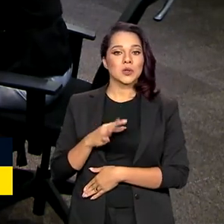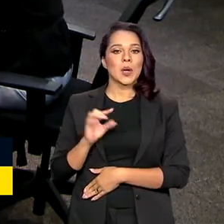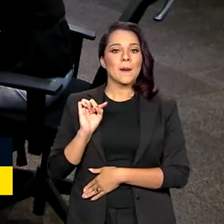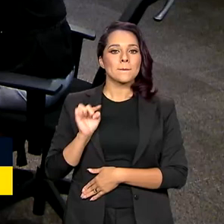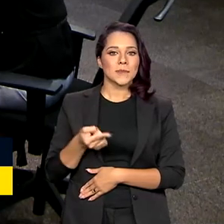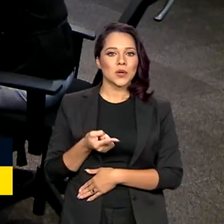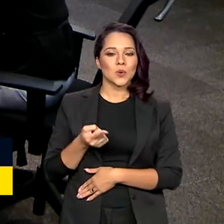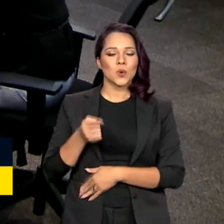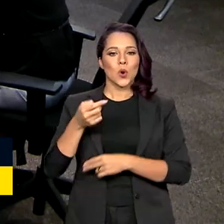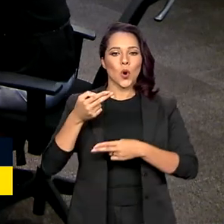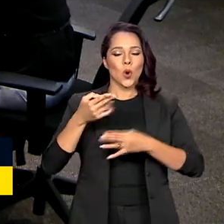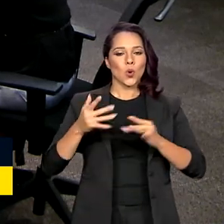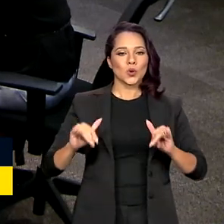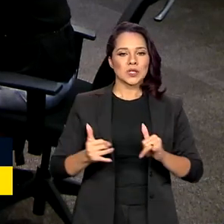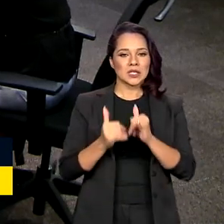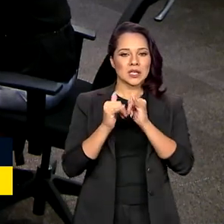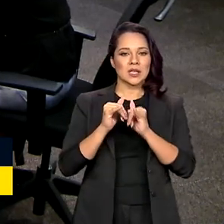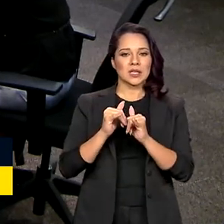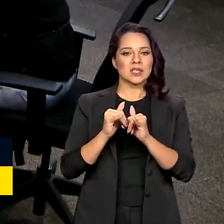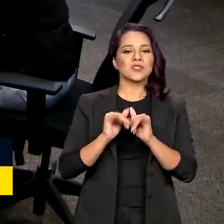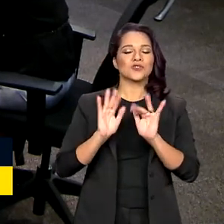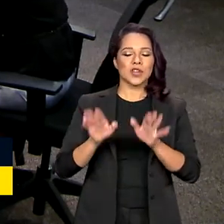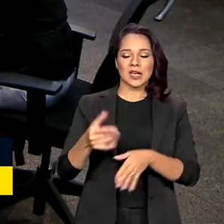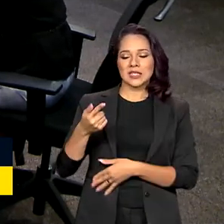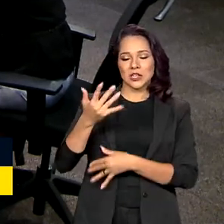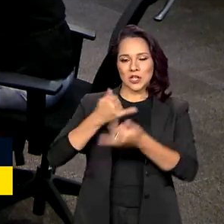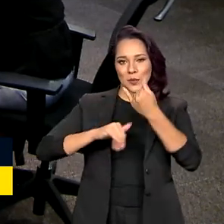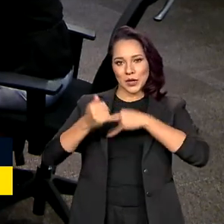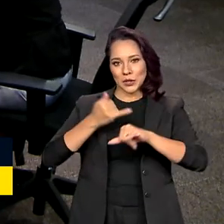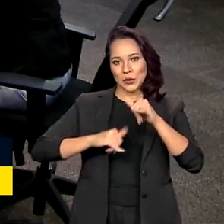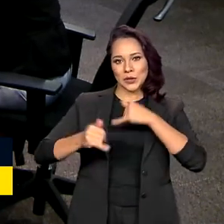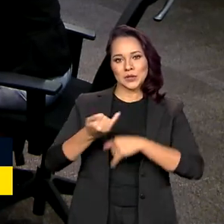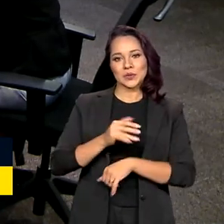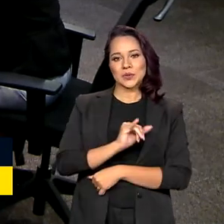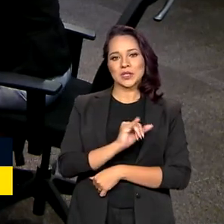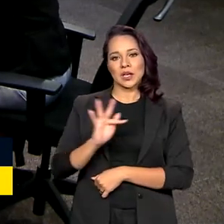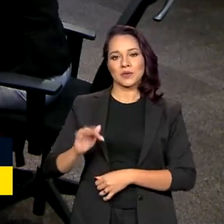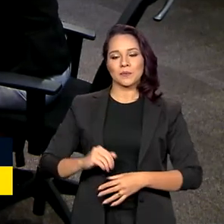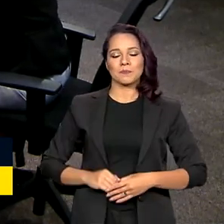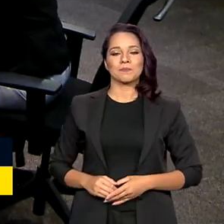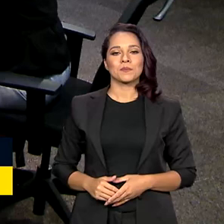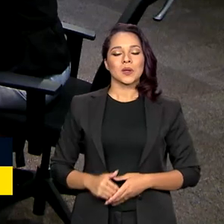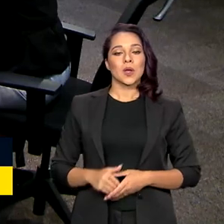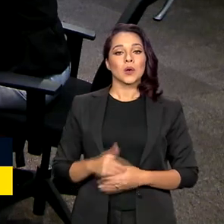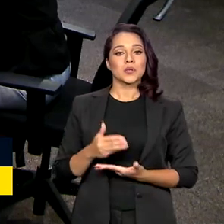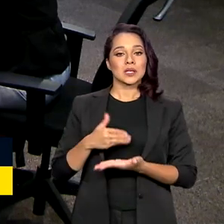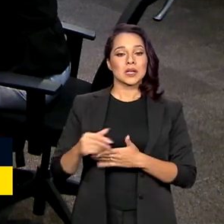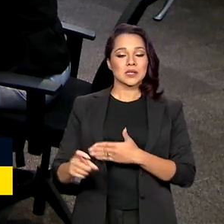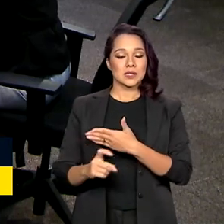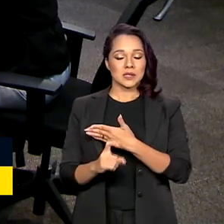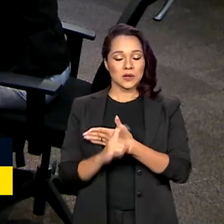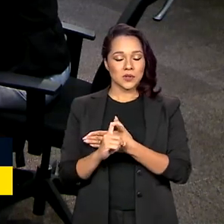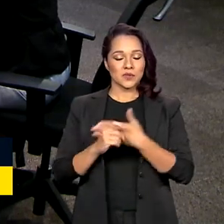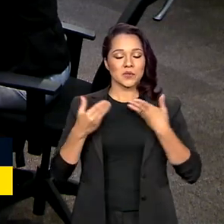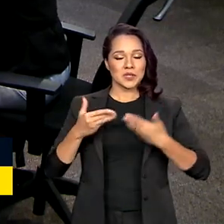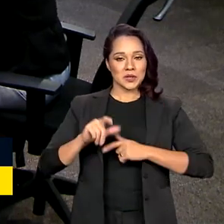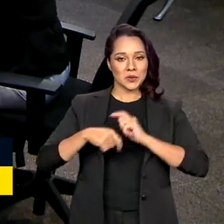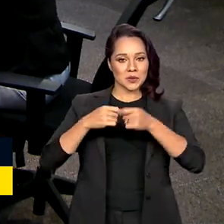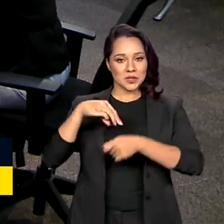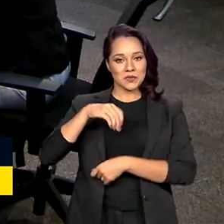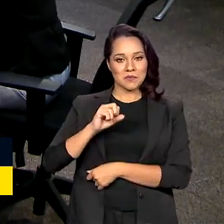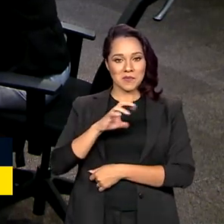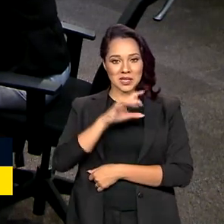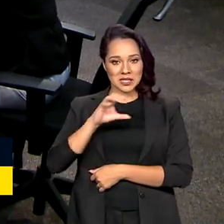1.000 usinas fotovoltaicas e 7 laboratórios de referência nos institutos federais. O secretário executivo do Ministério da Economia,